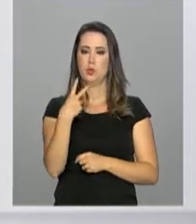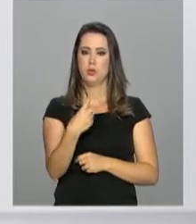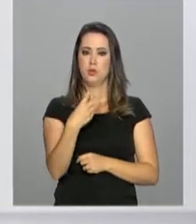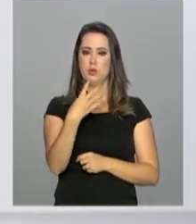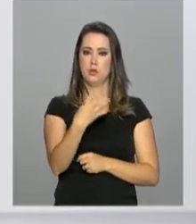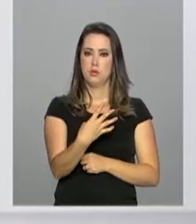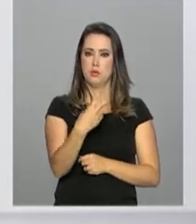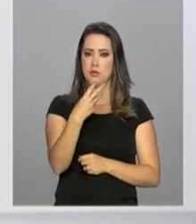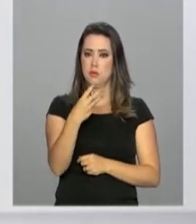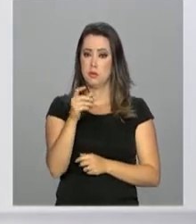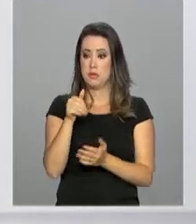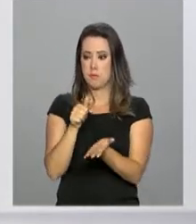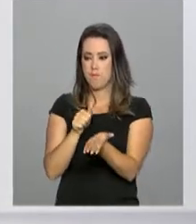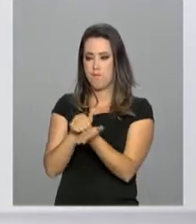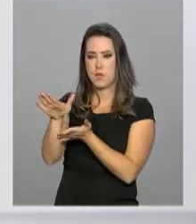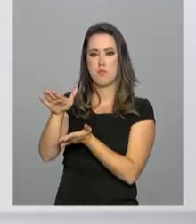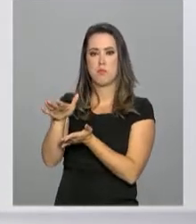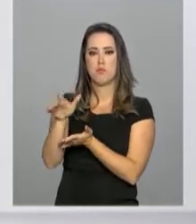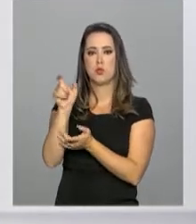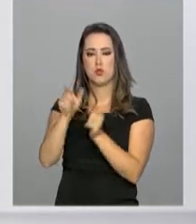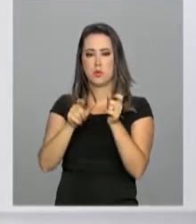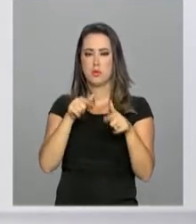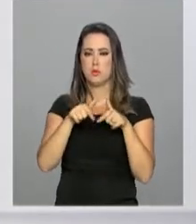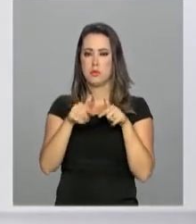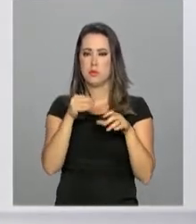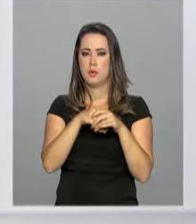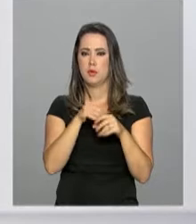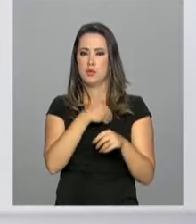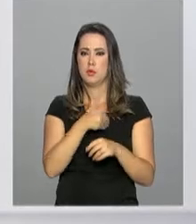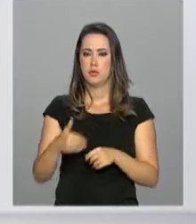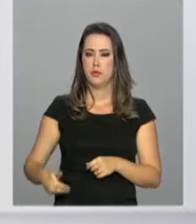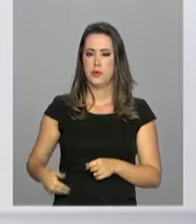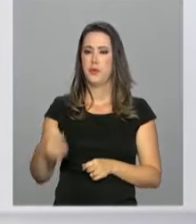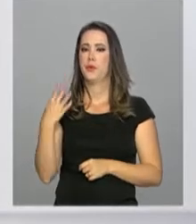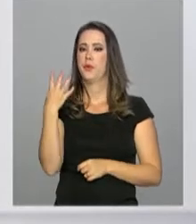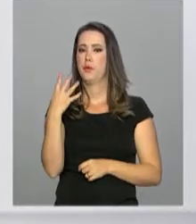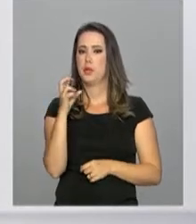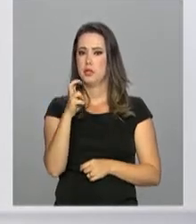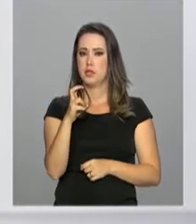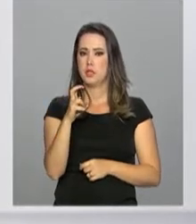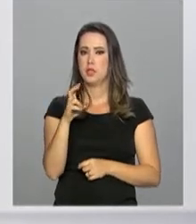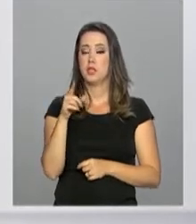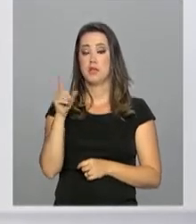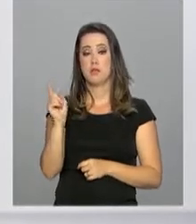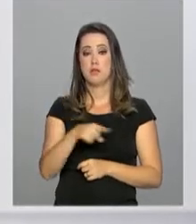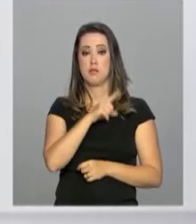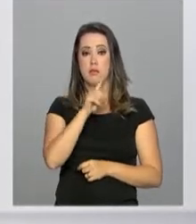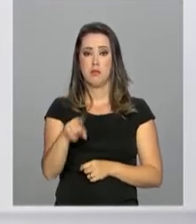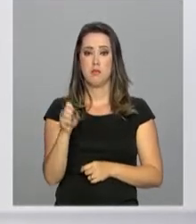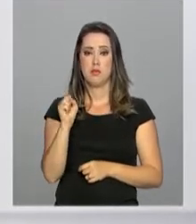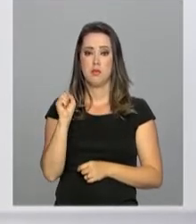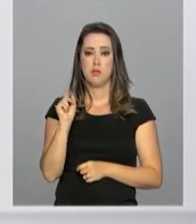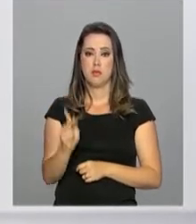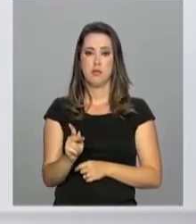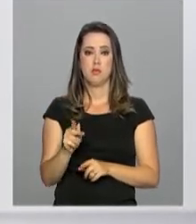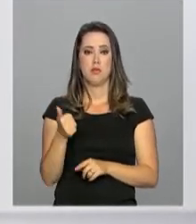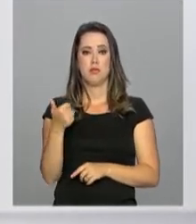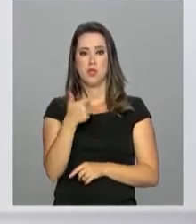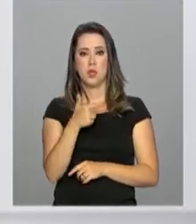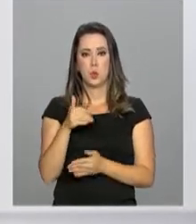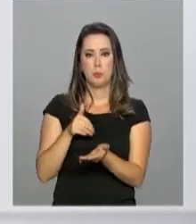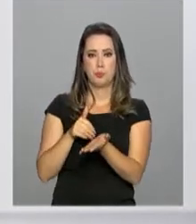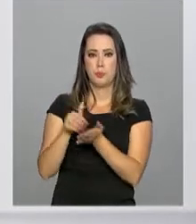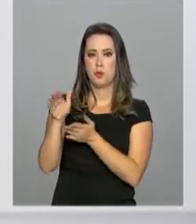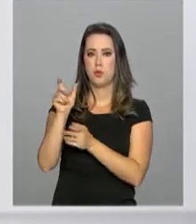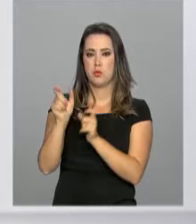foram 243 demissões de servidores efetivos, 45 cassações de aposentadorias e 12